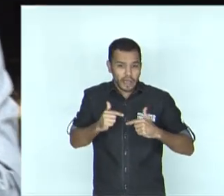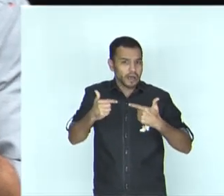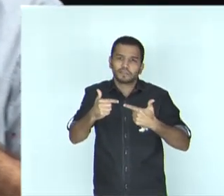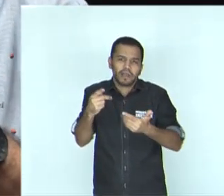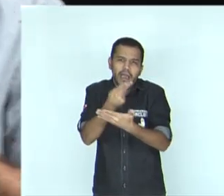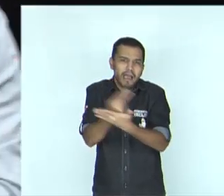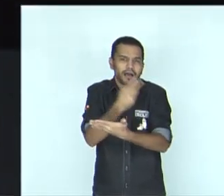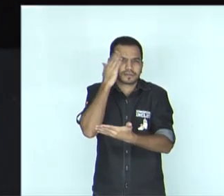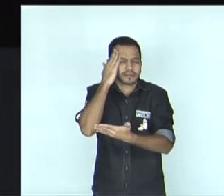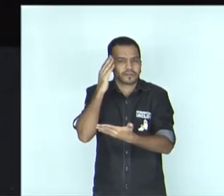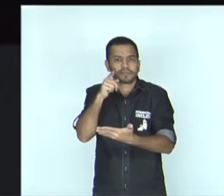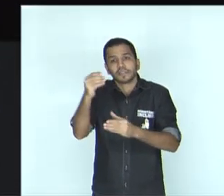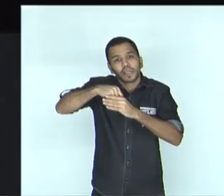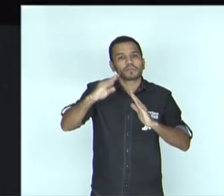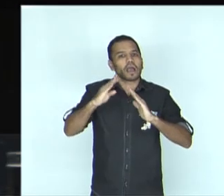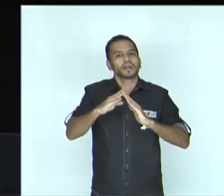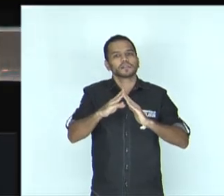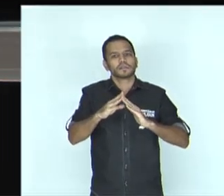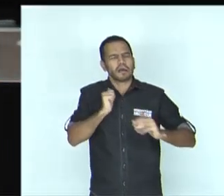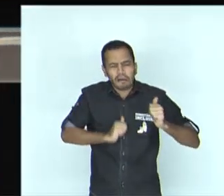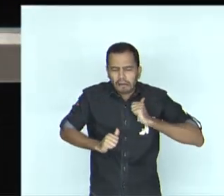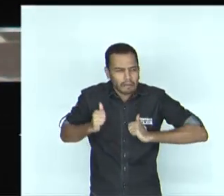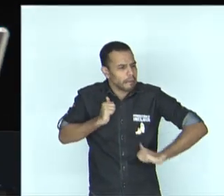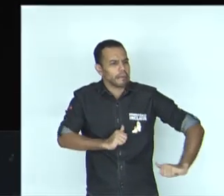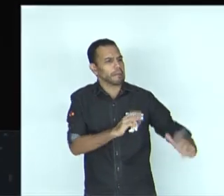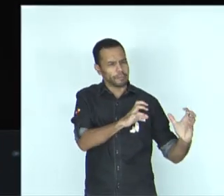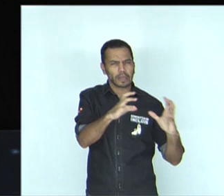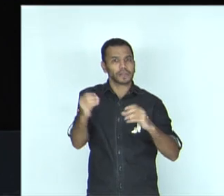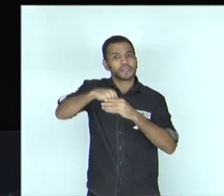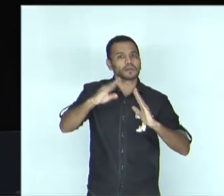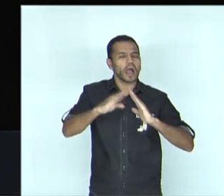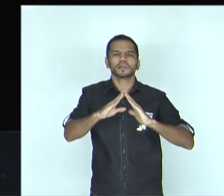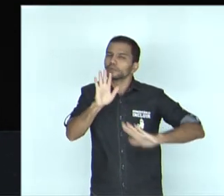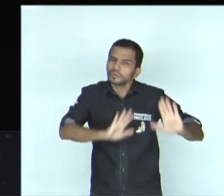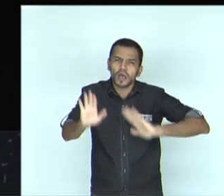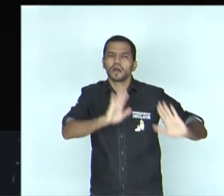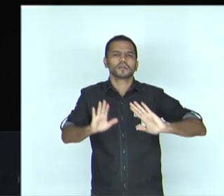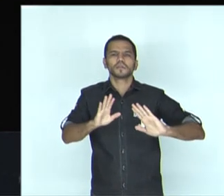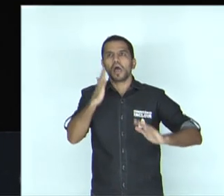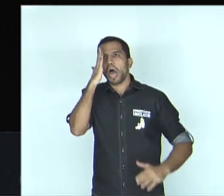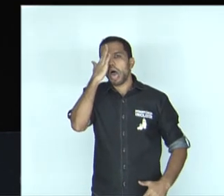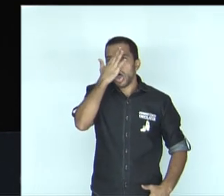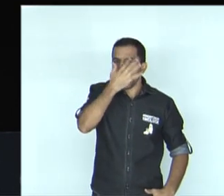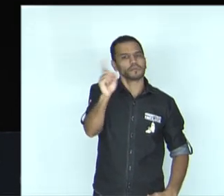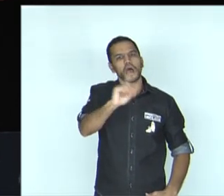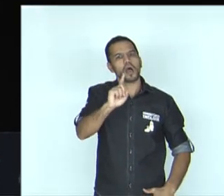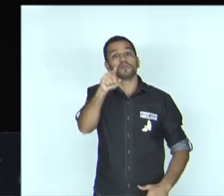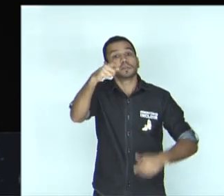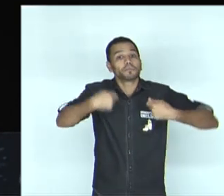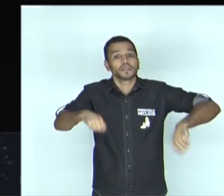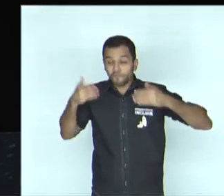ama de uma maneira ruim. Não se distraia, tenha foco. Não é parar